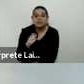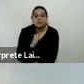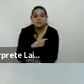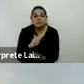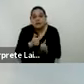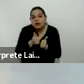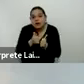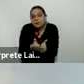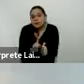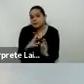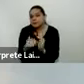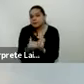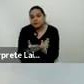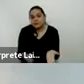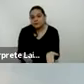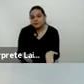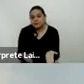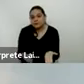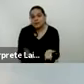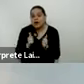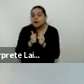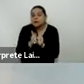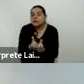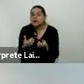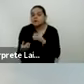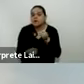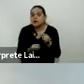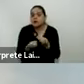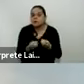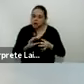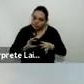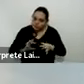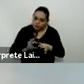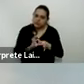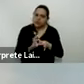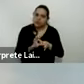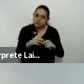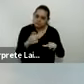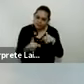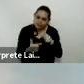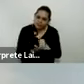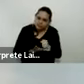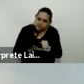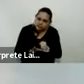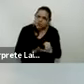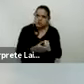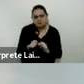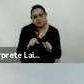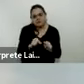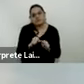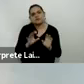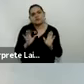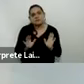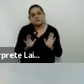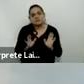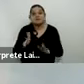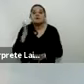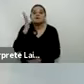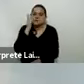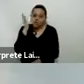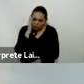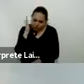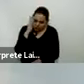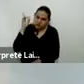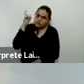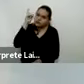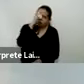isso. Acompanhando é com a mobilização, com o trabalho de base, é isso que a gente vai fazer. Sabemos da dificuldade das